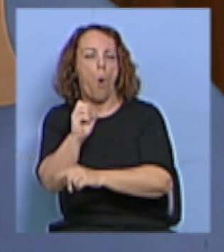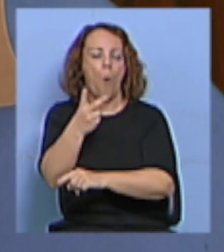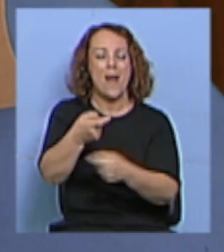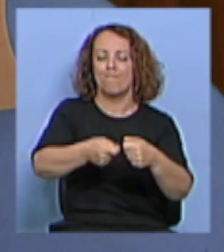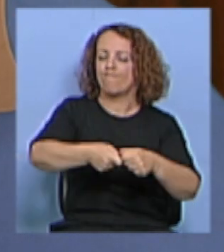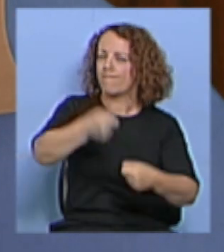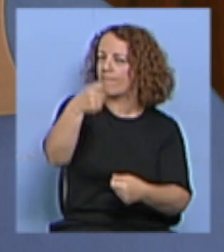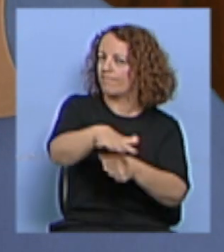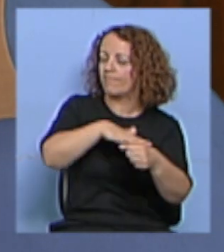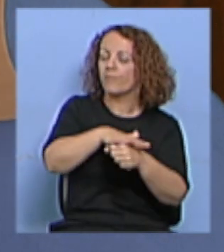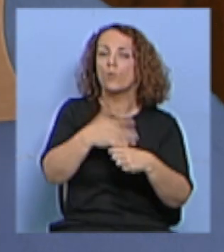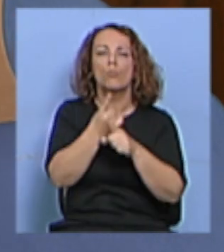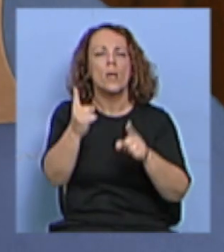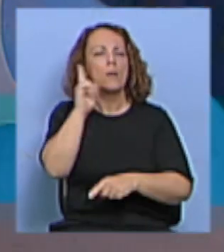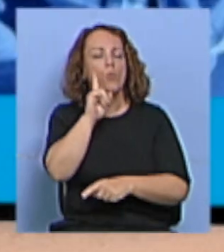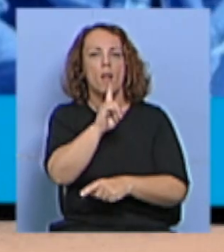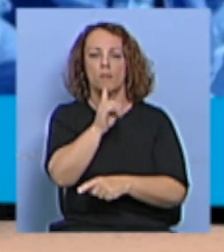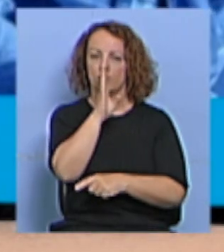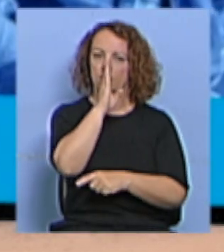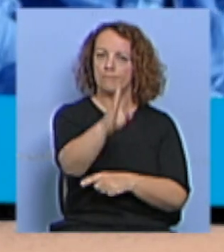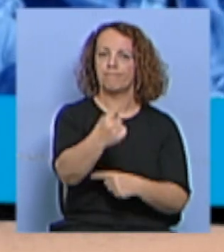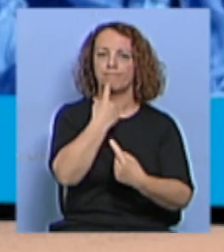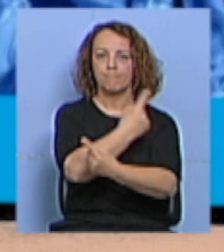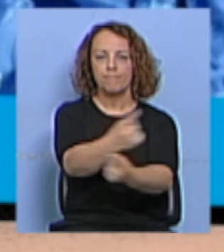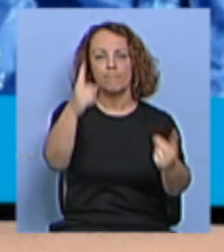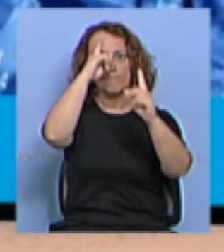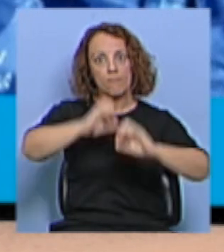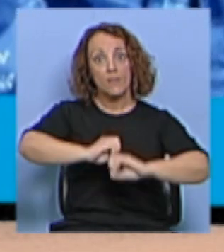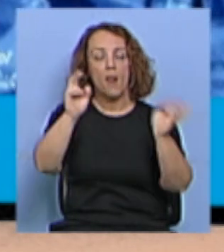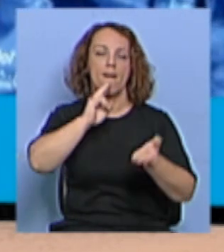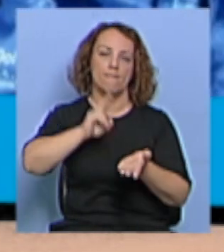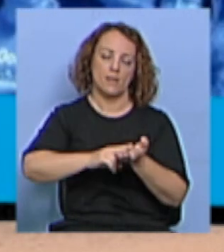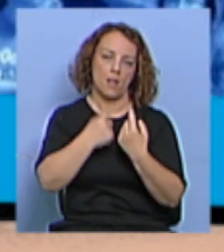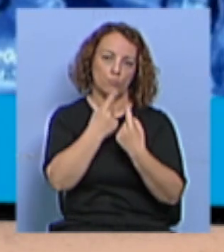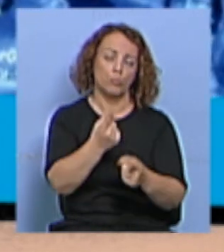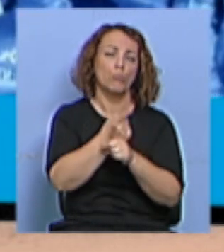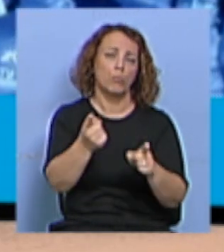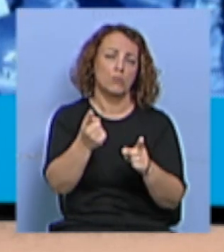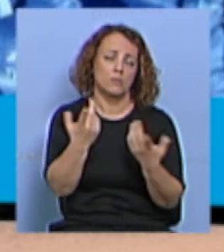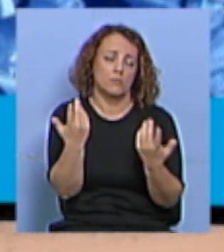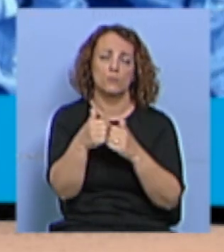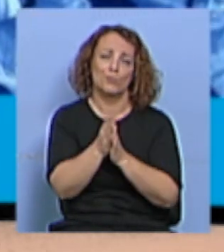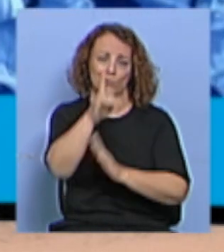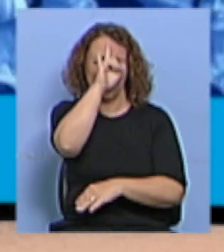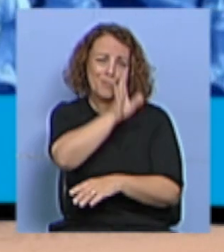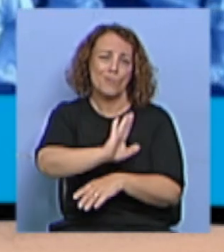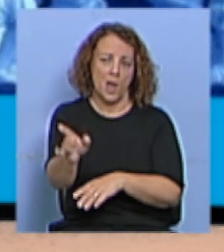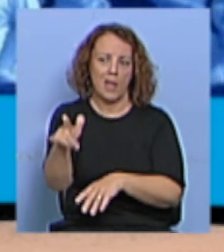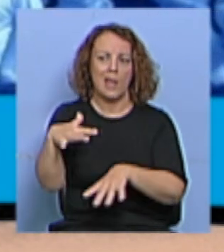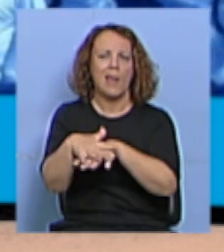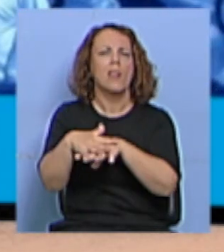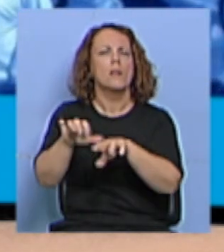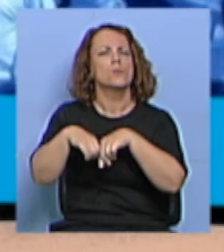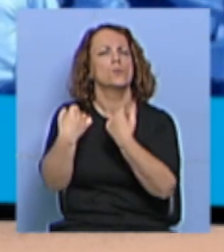dar mensagens claras e verdadeiras, porque sabemos que as redes sociais, que também são muito fortes